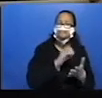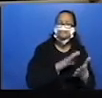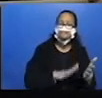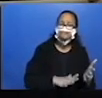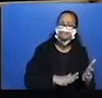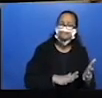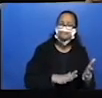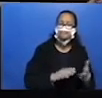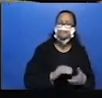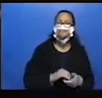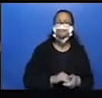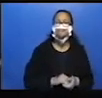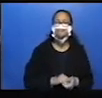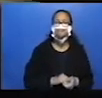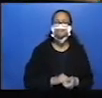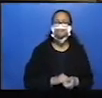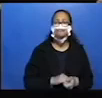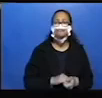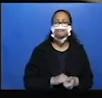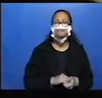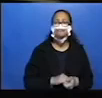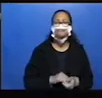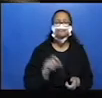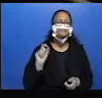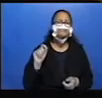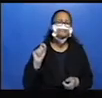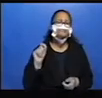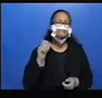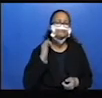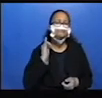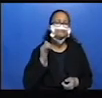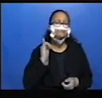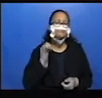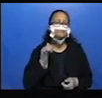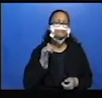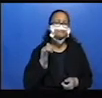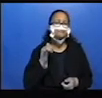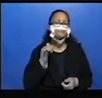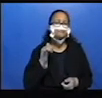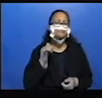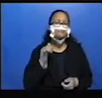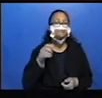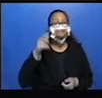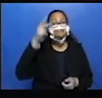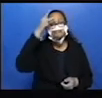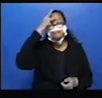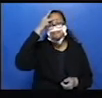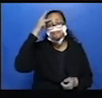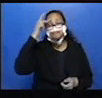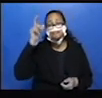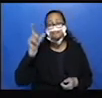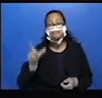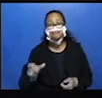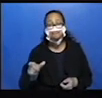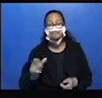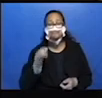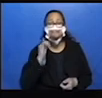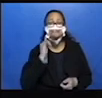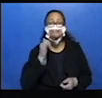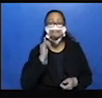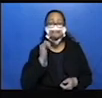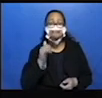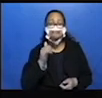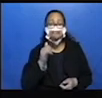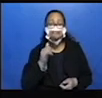e 14. Quem é o narrador? O narrador é a pessoa que conta a história. E essa